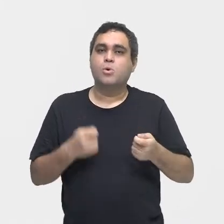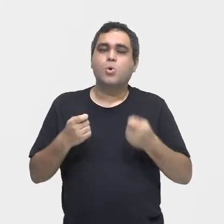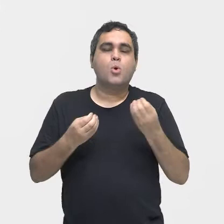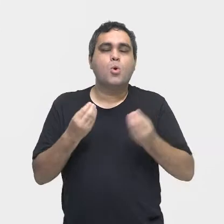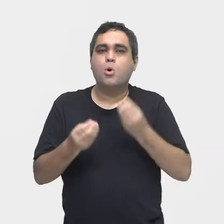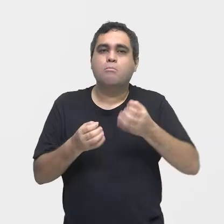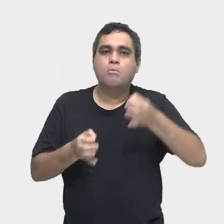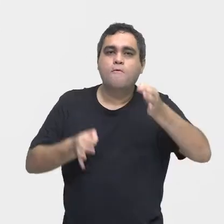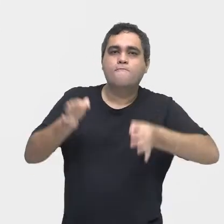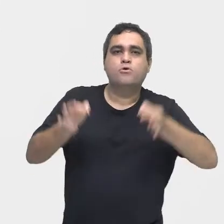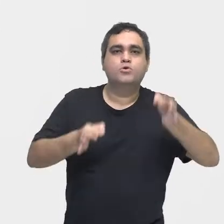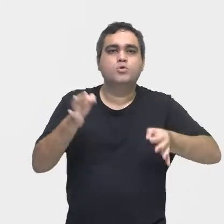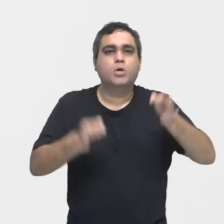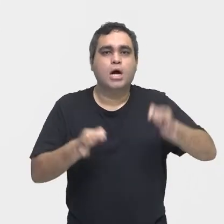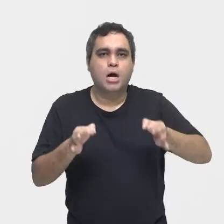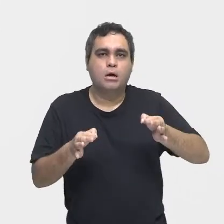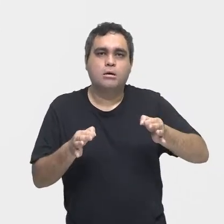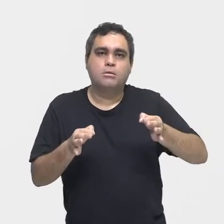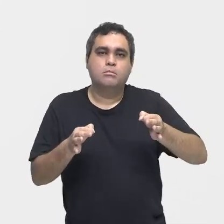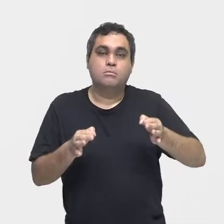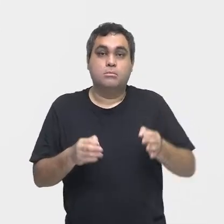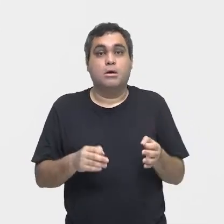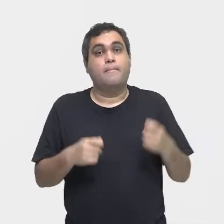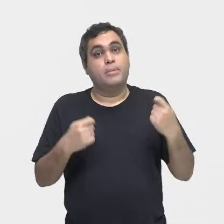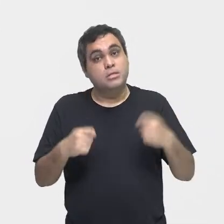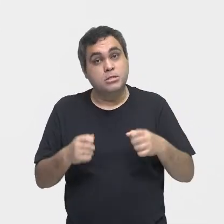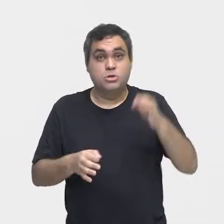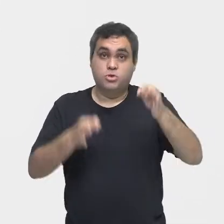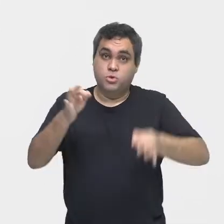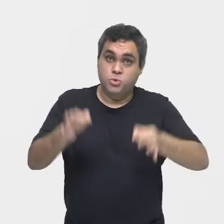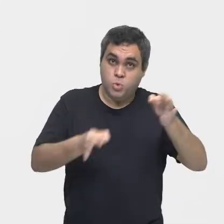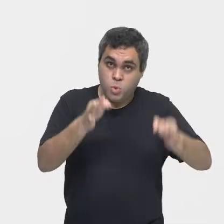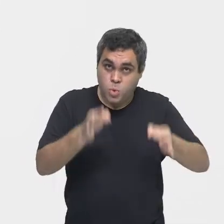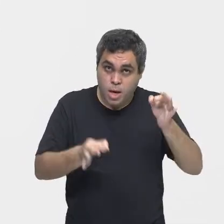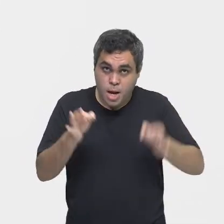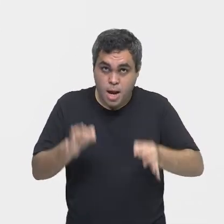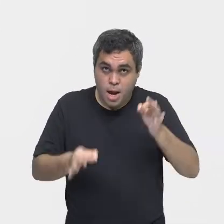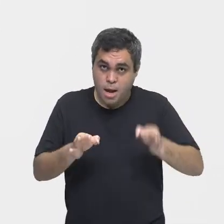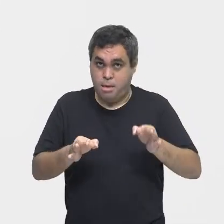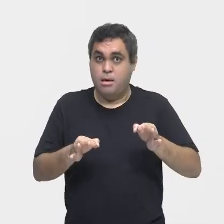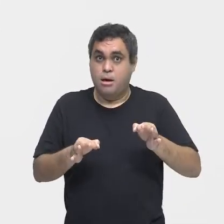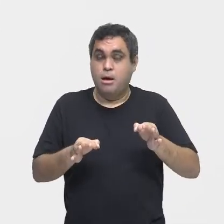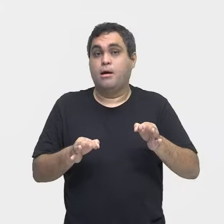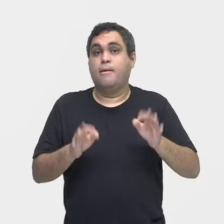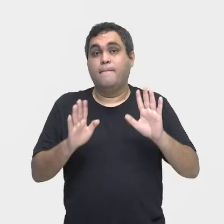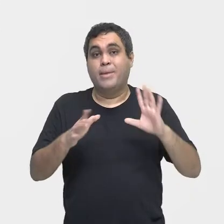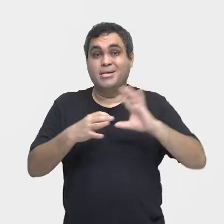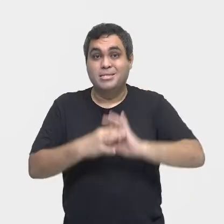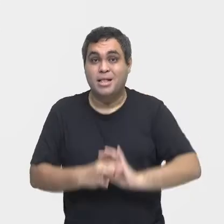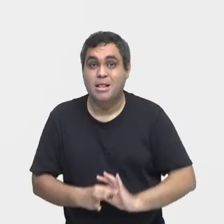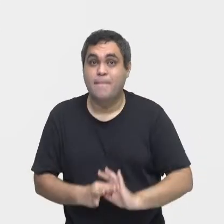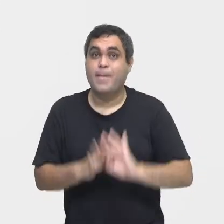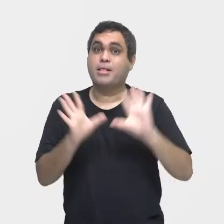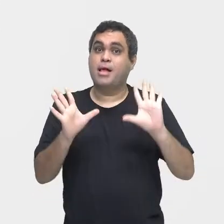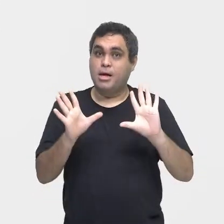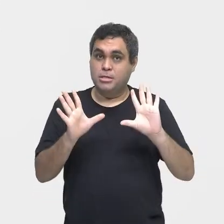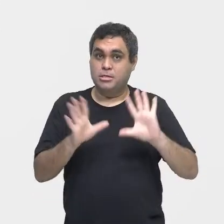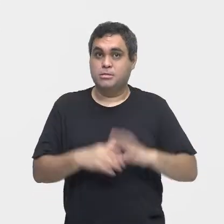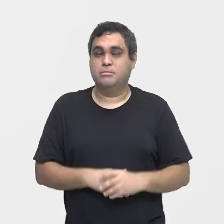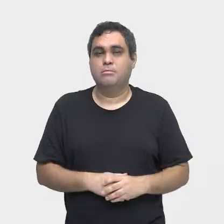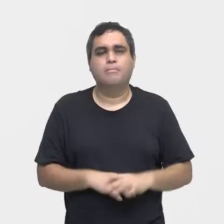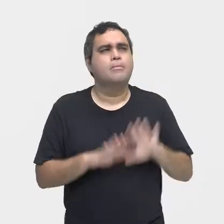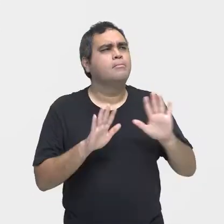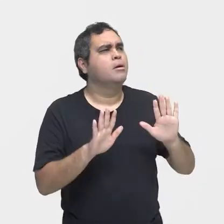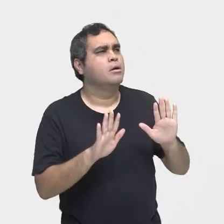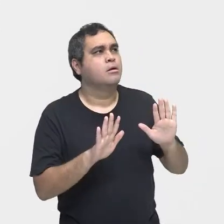a ação de uma pessoa se esta ação é praticada em liberdade. Opa, peraí, professor, então quer dizer